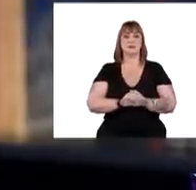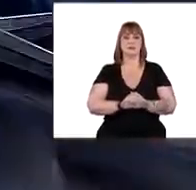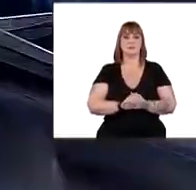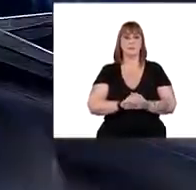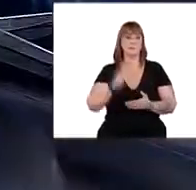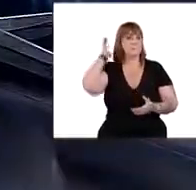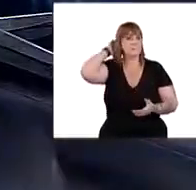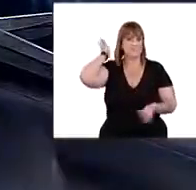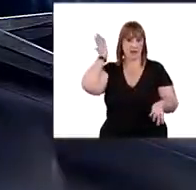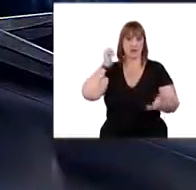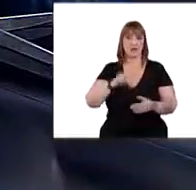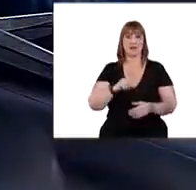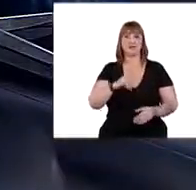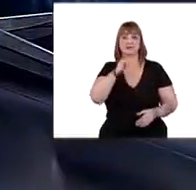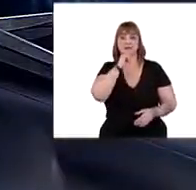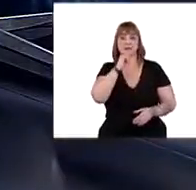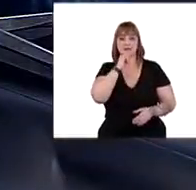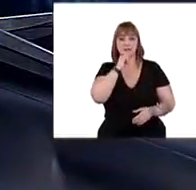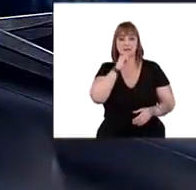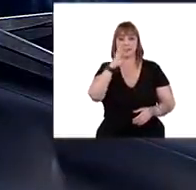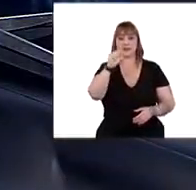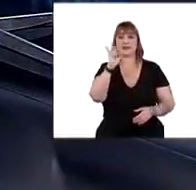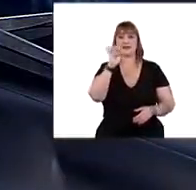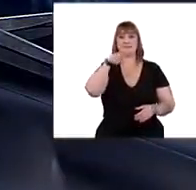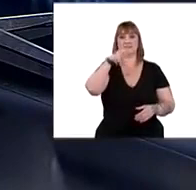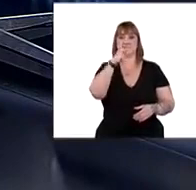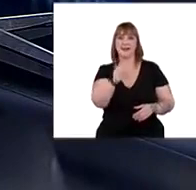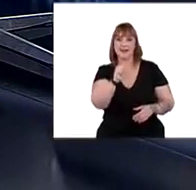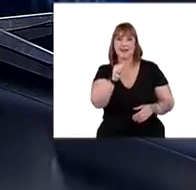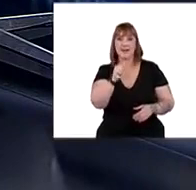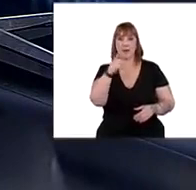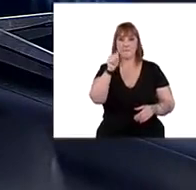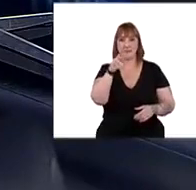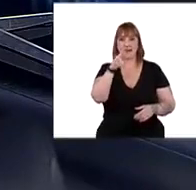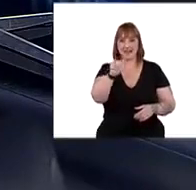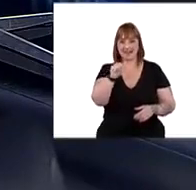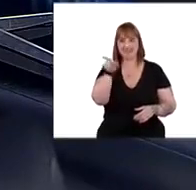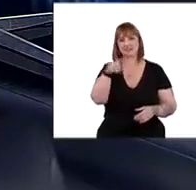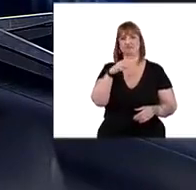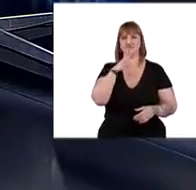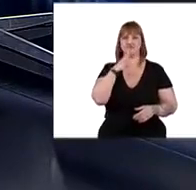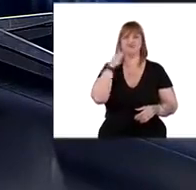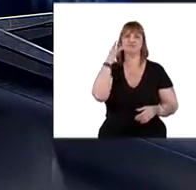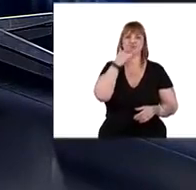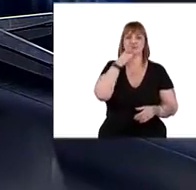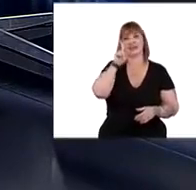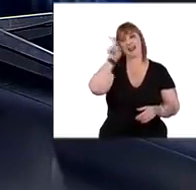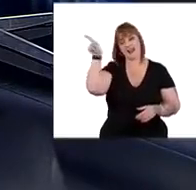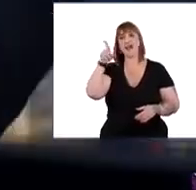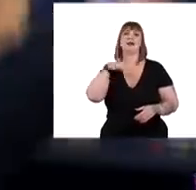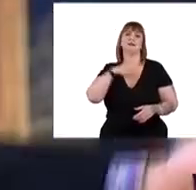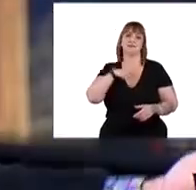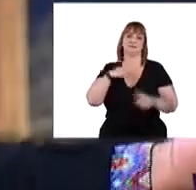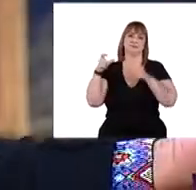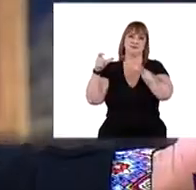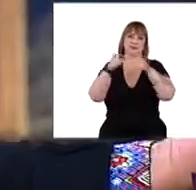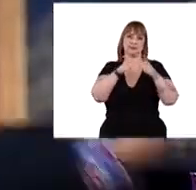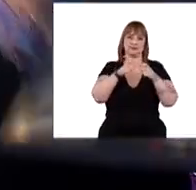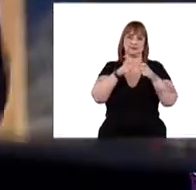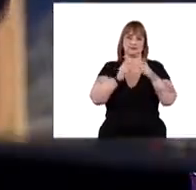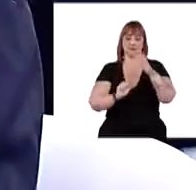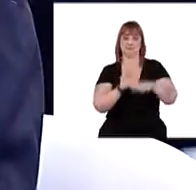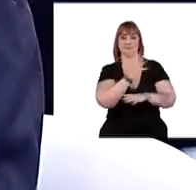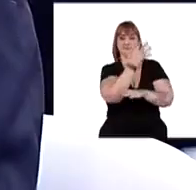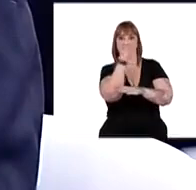exemplo, tem a castanha do Pará, que você deve conhecer, que é muito gostosa, né? E lá é uma das regiões que tem, né, essa